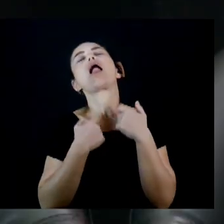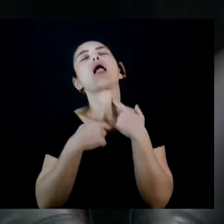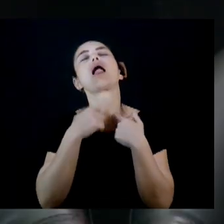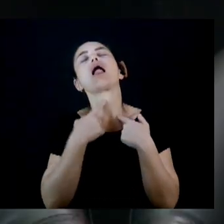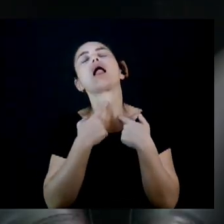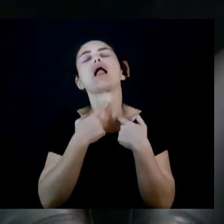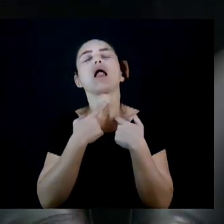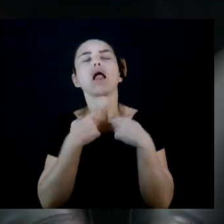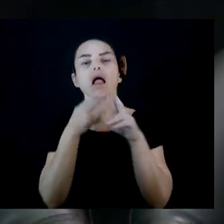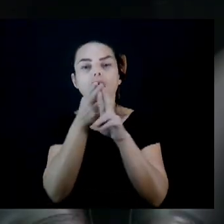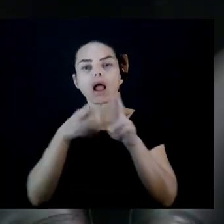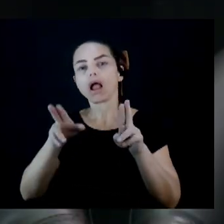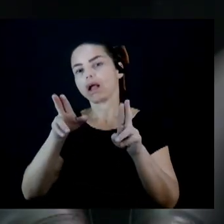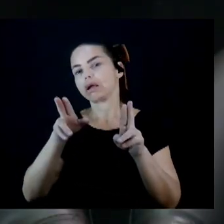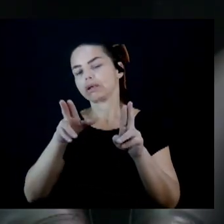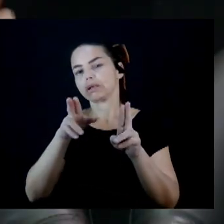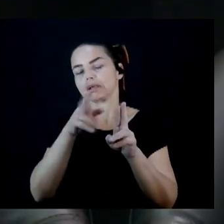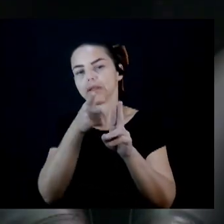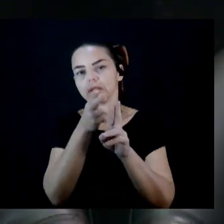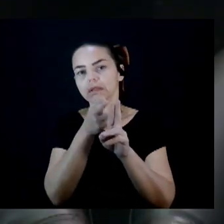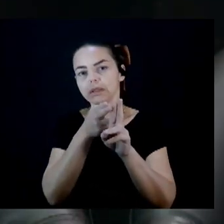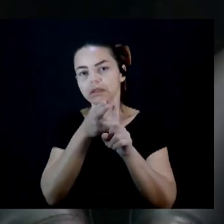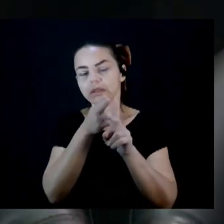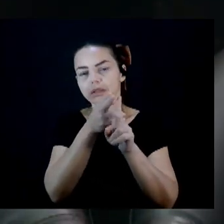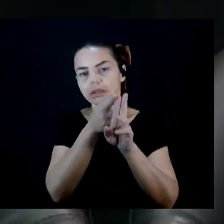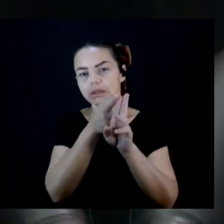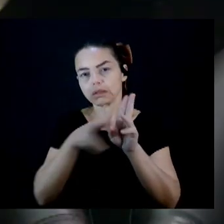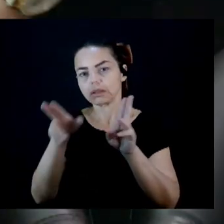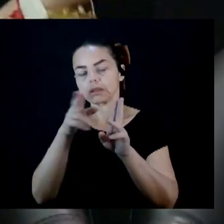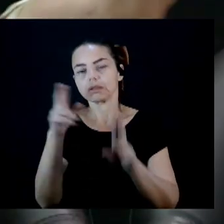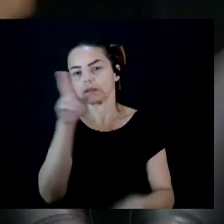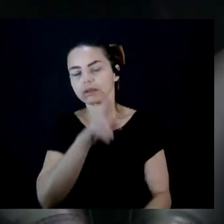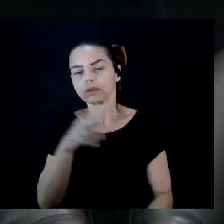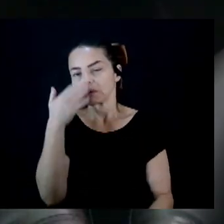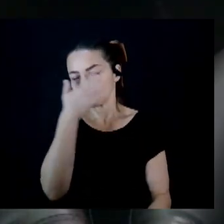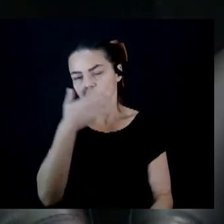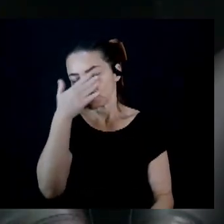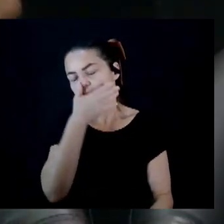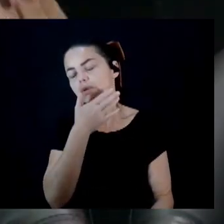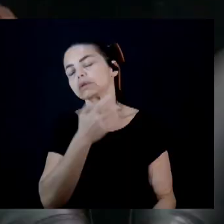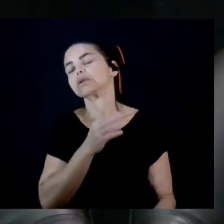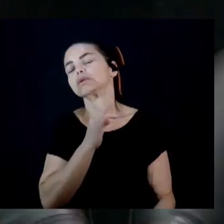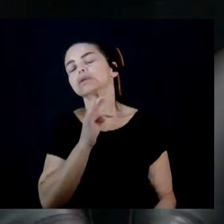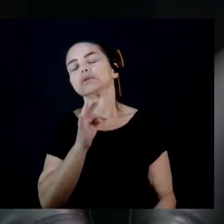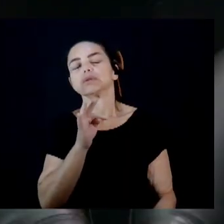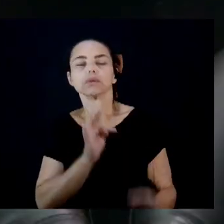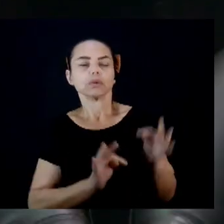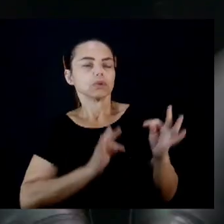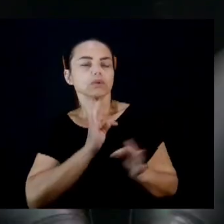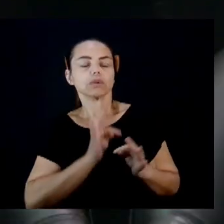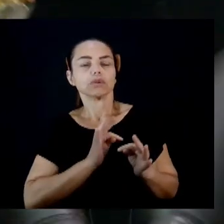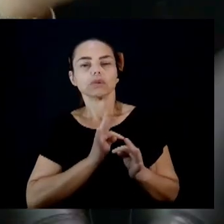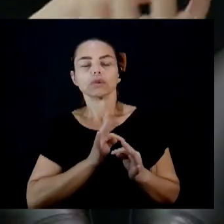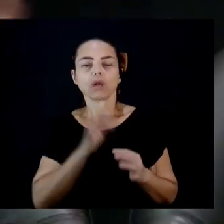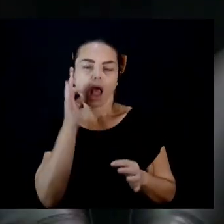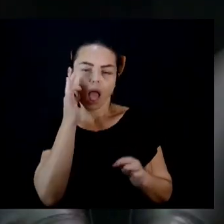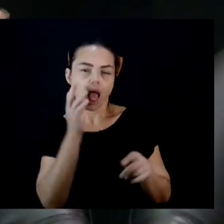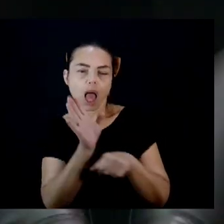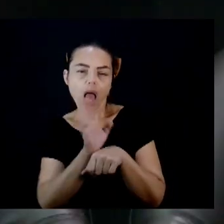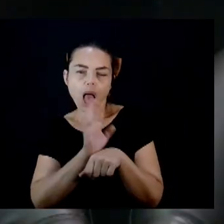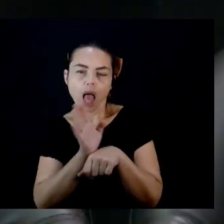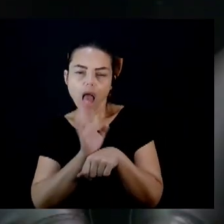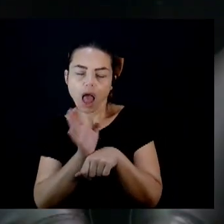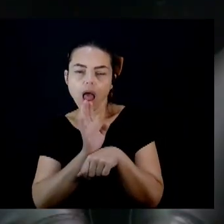em si, ela não é um problema quando ela é usada ali para apimentar uma situação ou outra, assiste um vídeo,